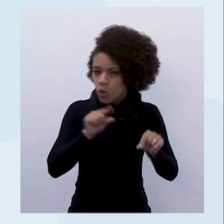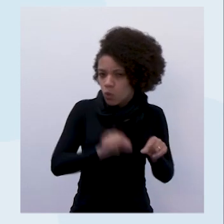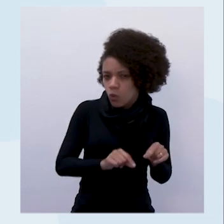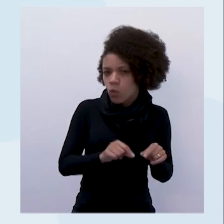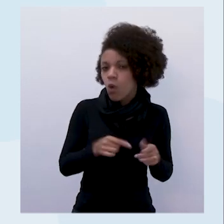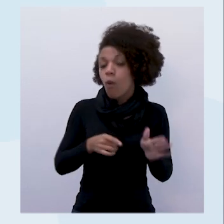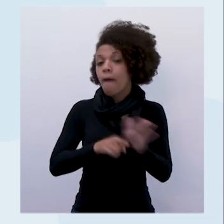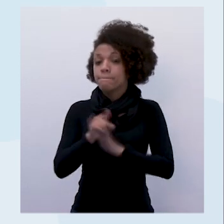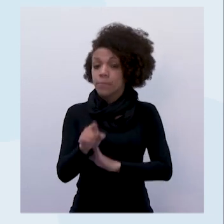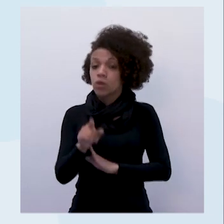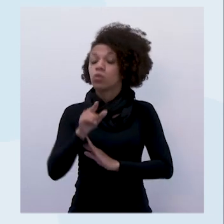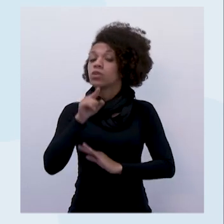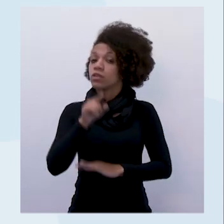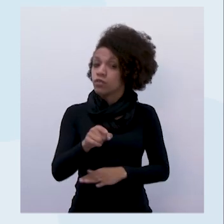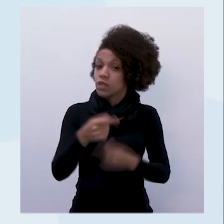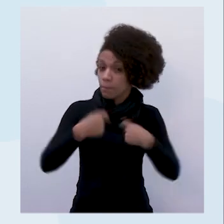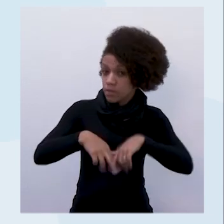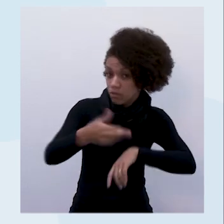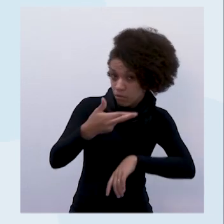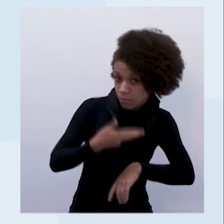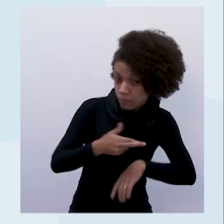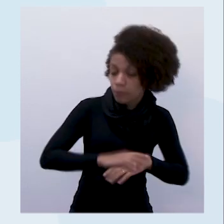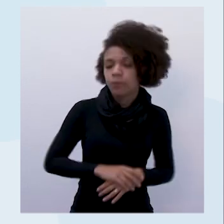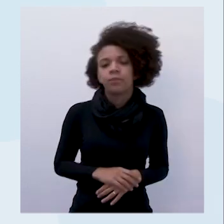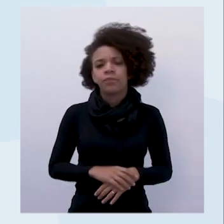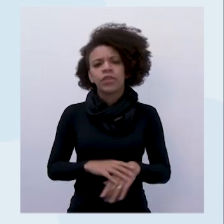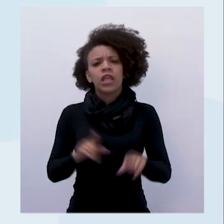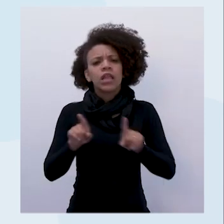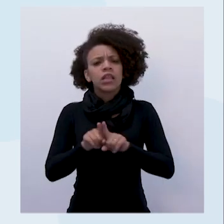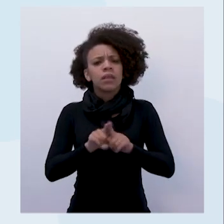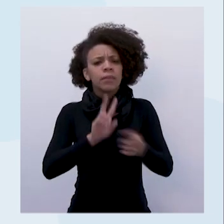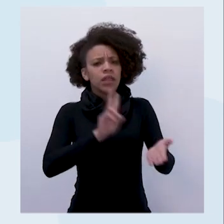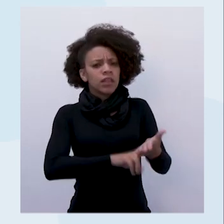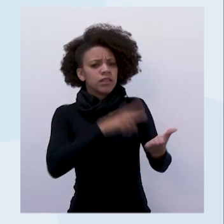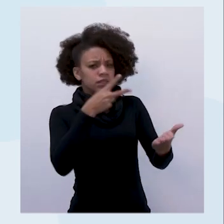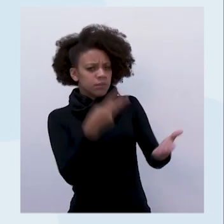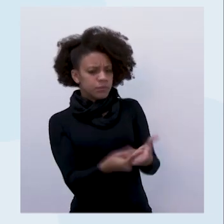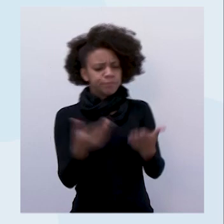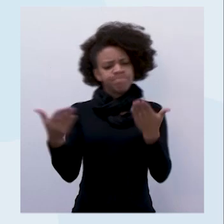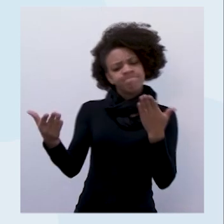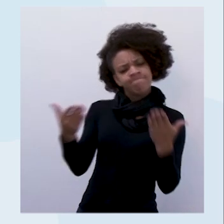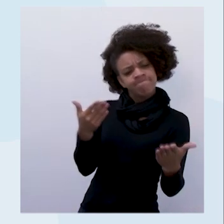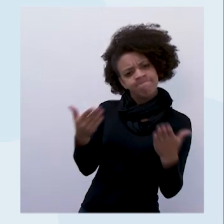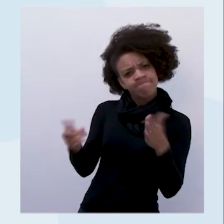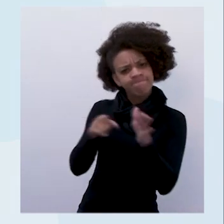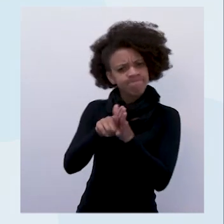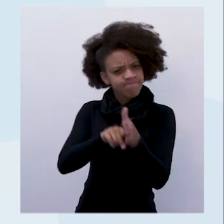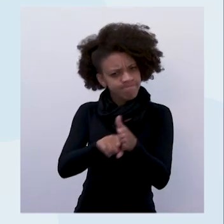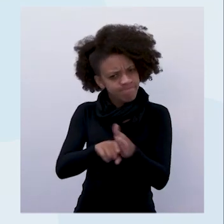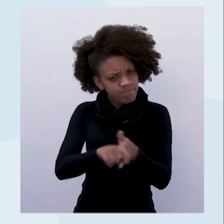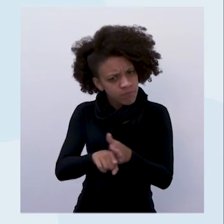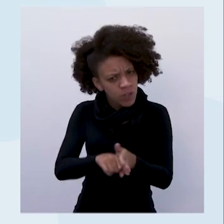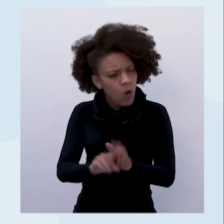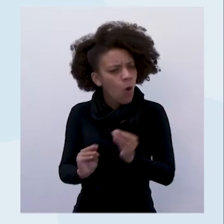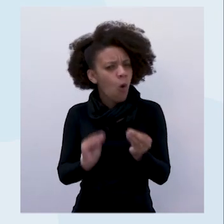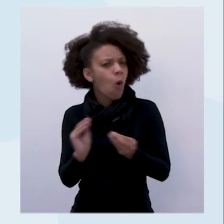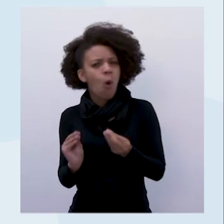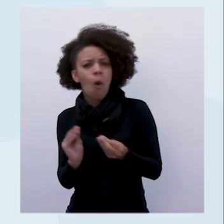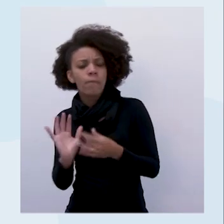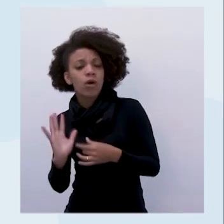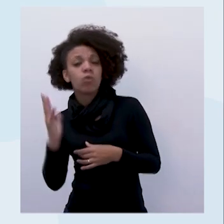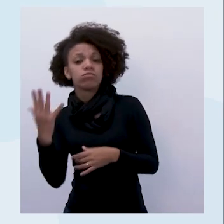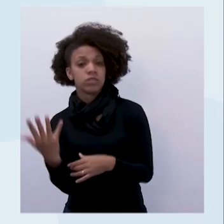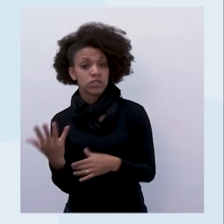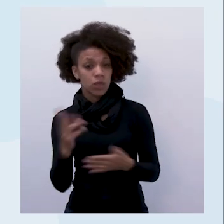com a pergunta que pretende responder. Interpretação e análise. Investigar as fontes selecionadas